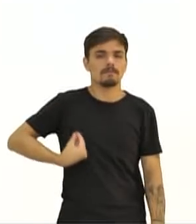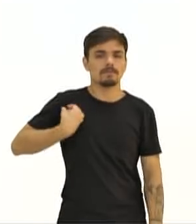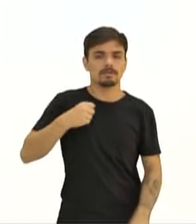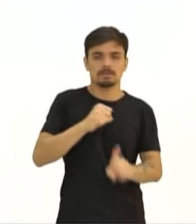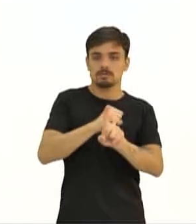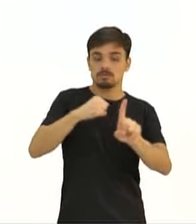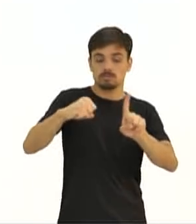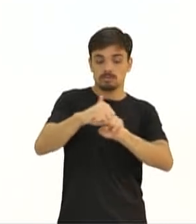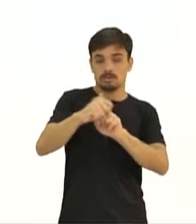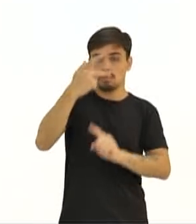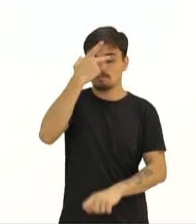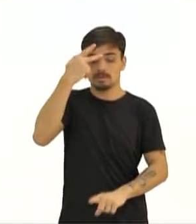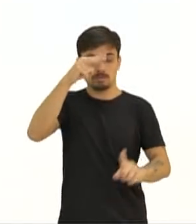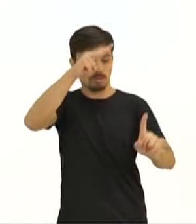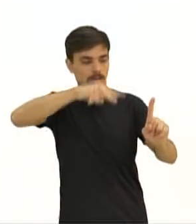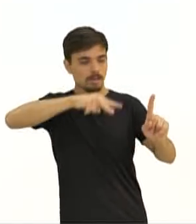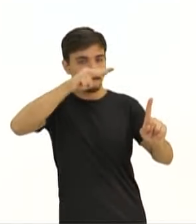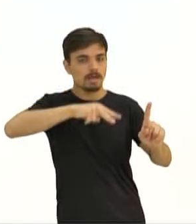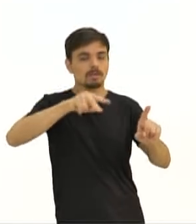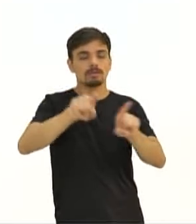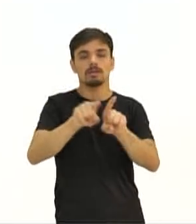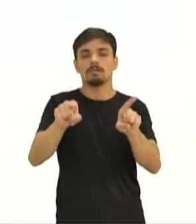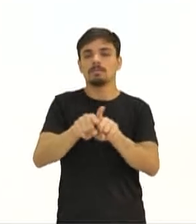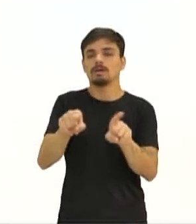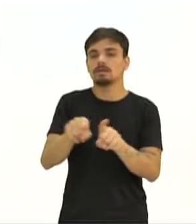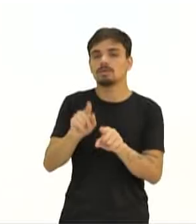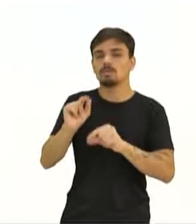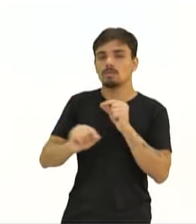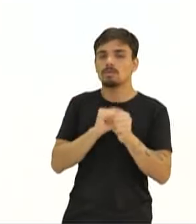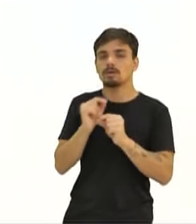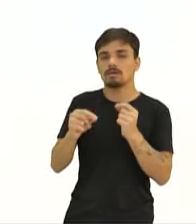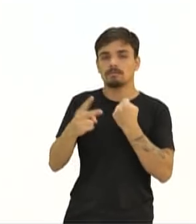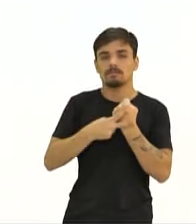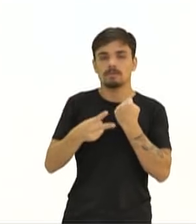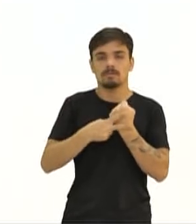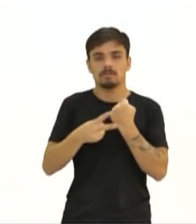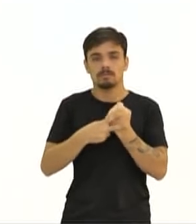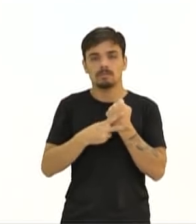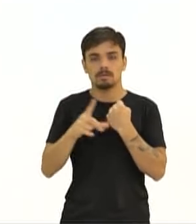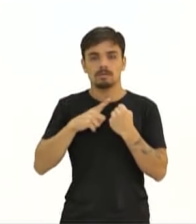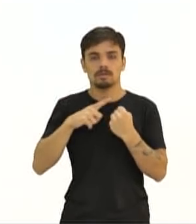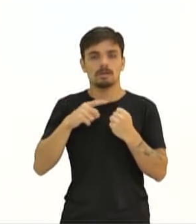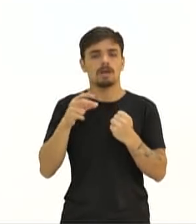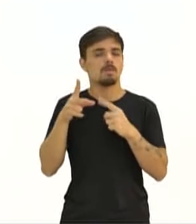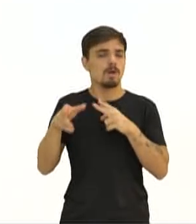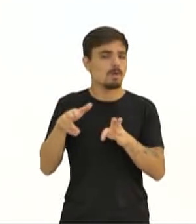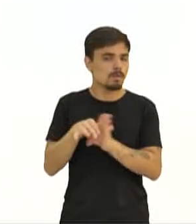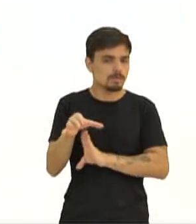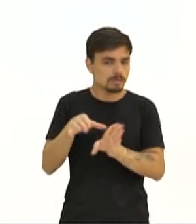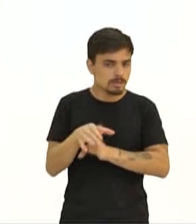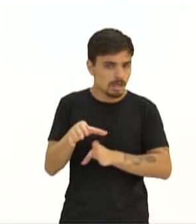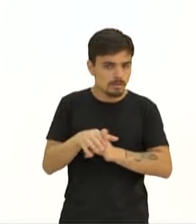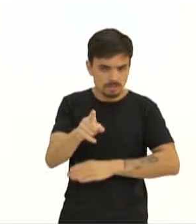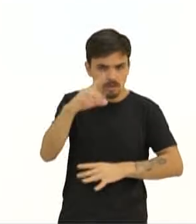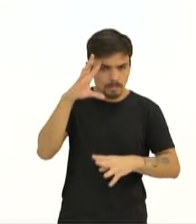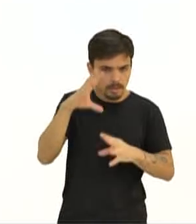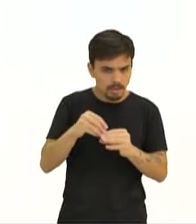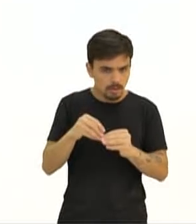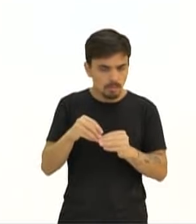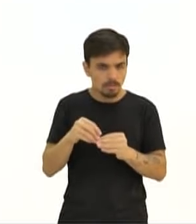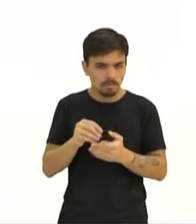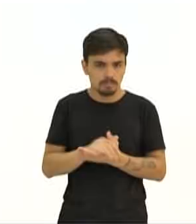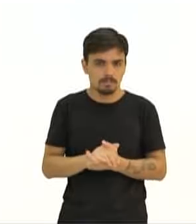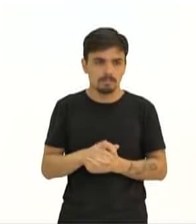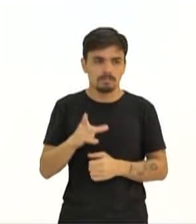do interlocutor e o verbo no imperativo indica um conselho. Conseguiram compreender? Eu tenho